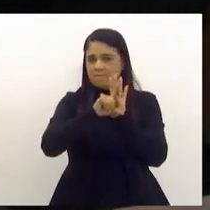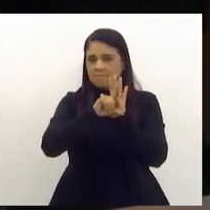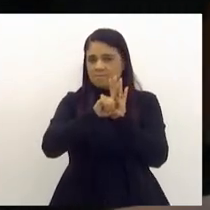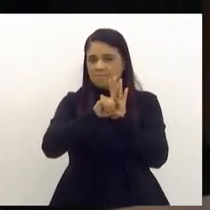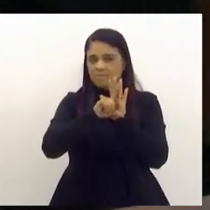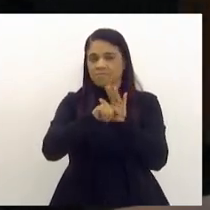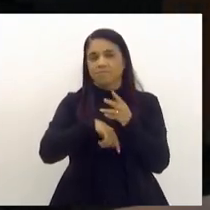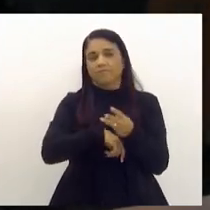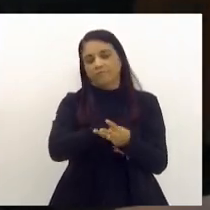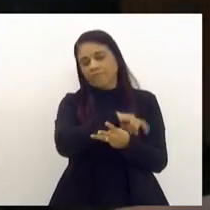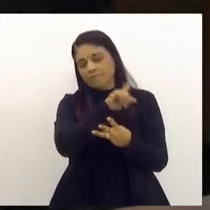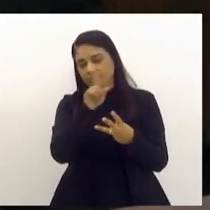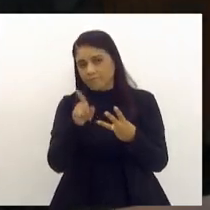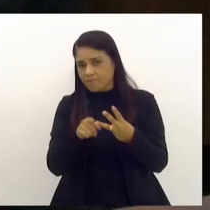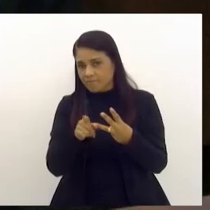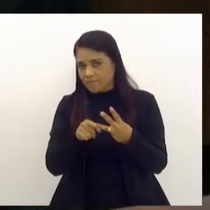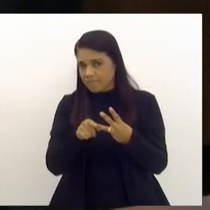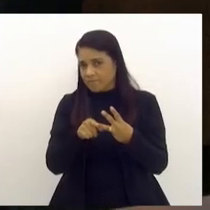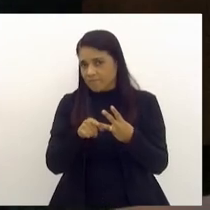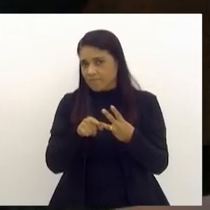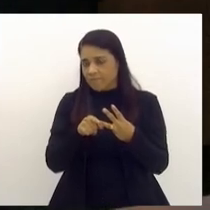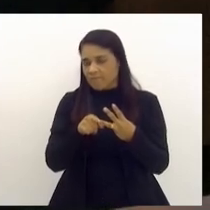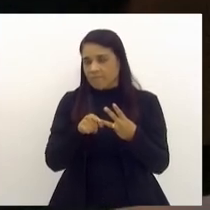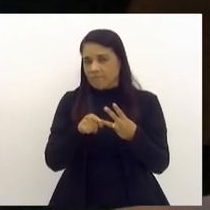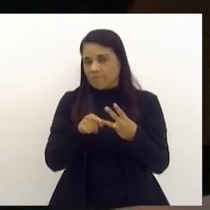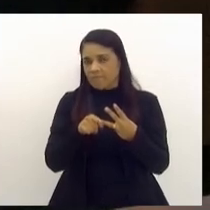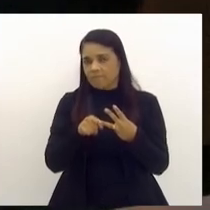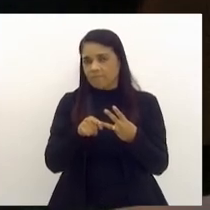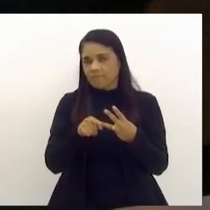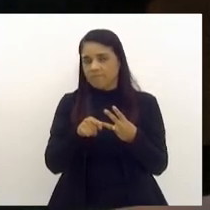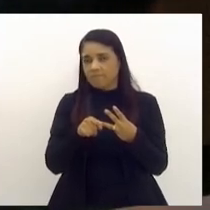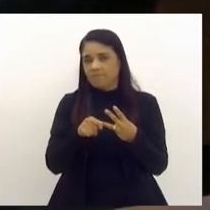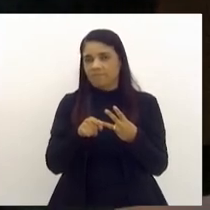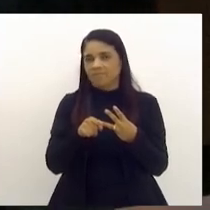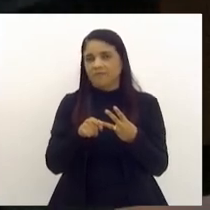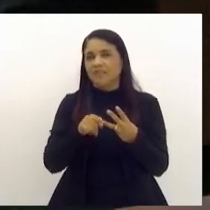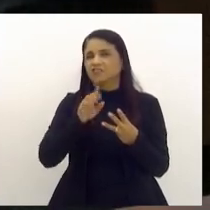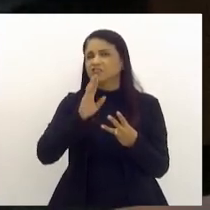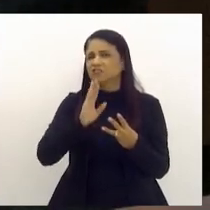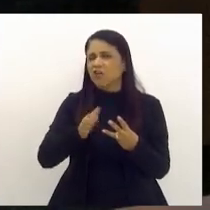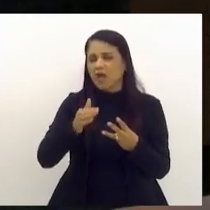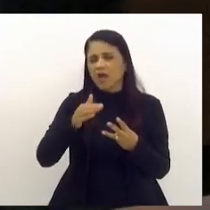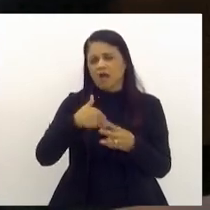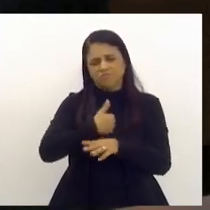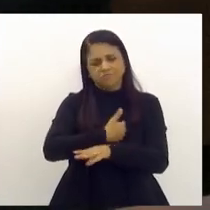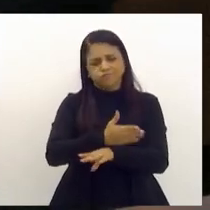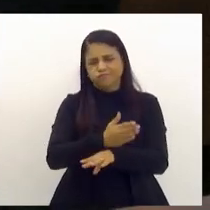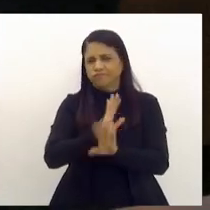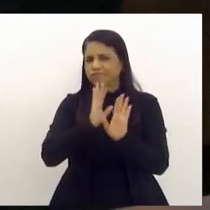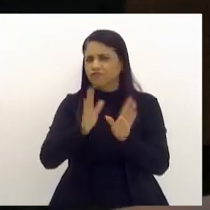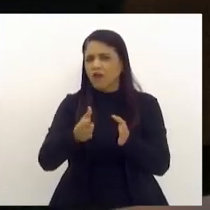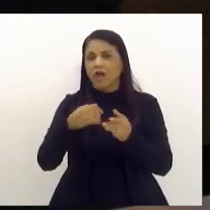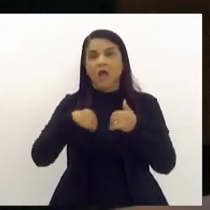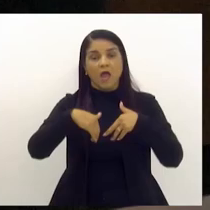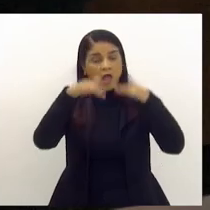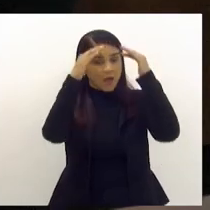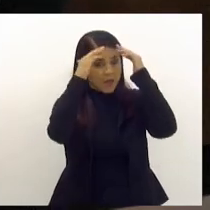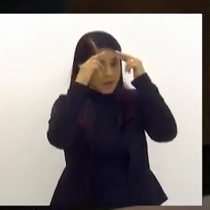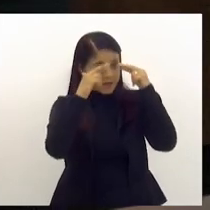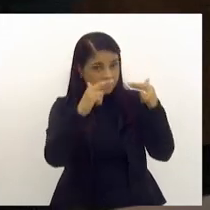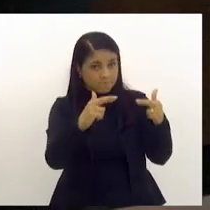outro ponto. Terceiro ponto. Já passou da hora, e falo com respeito